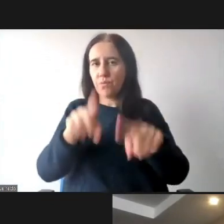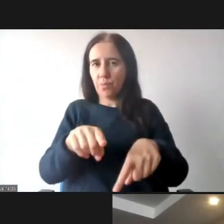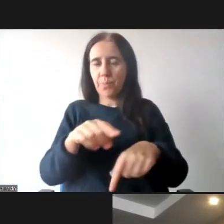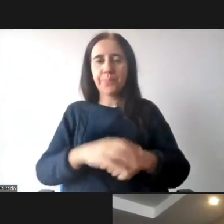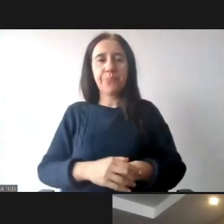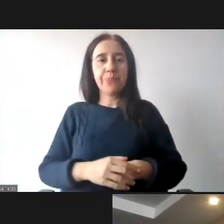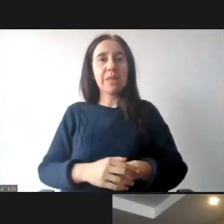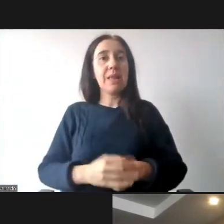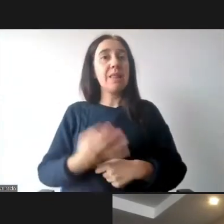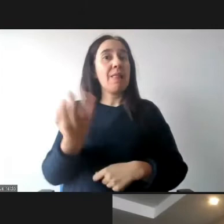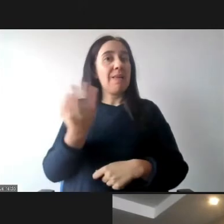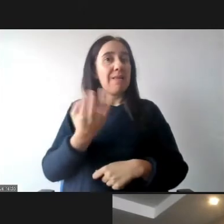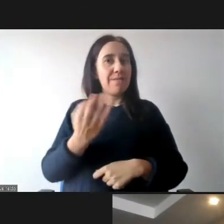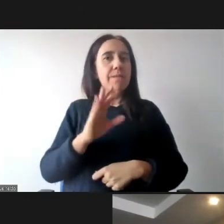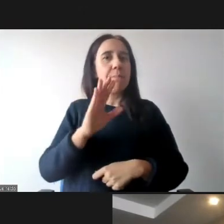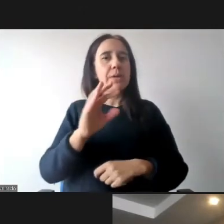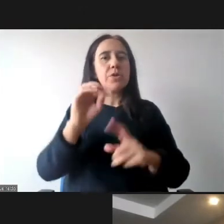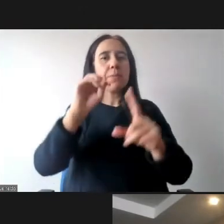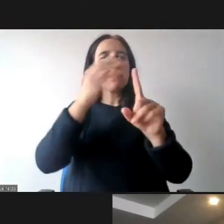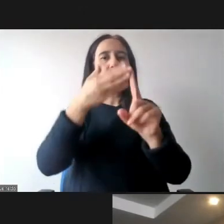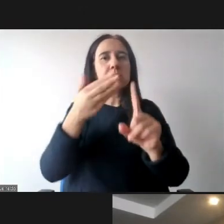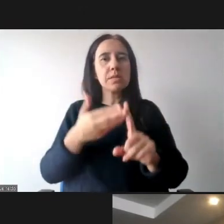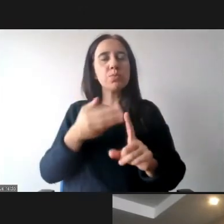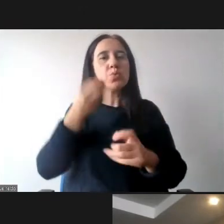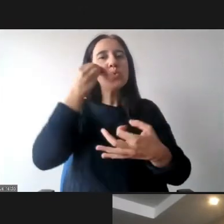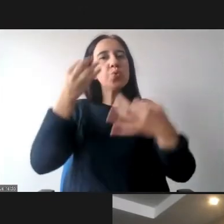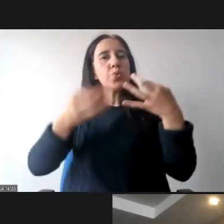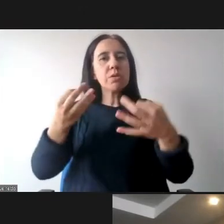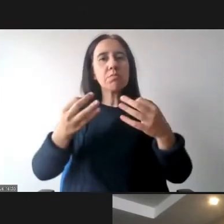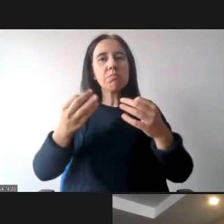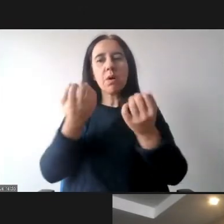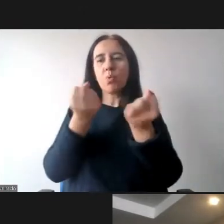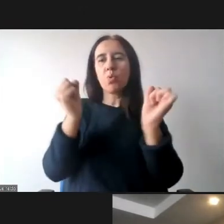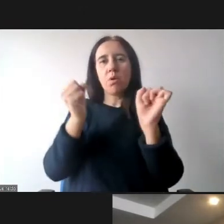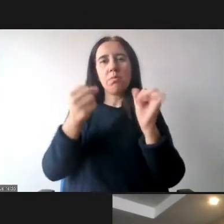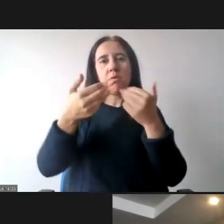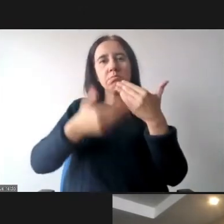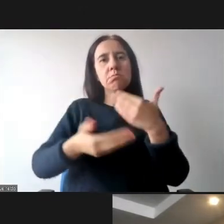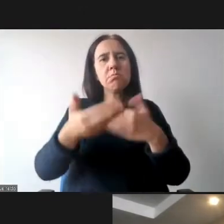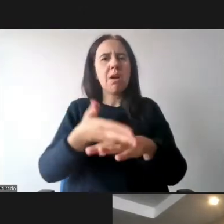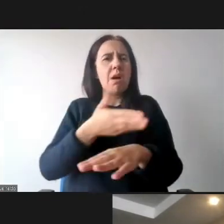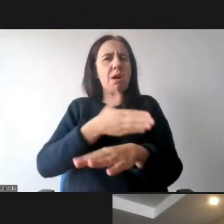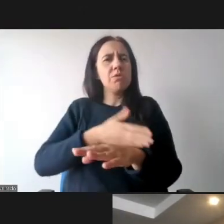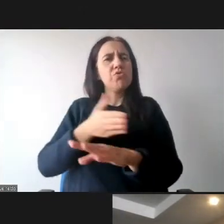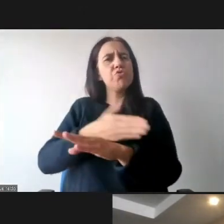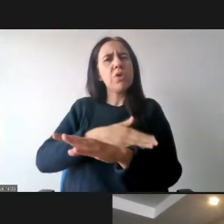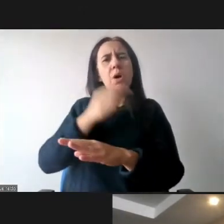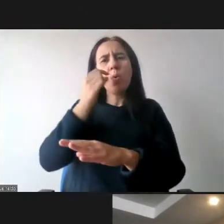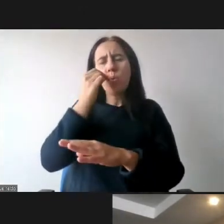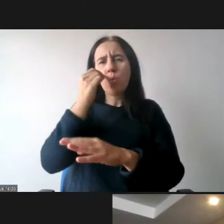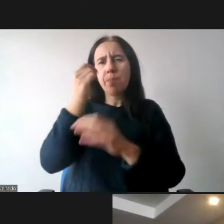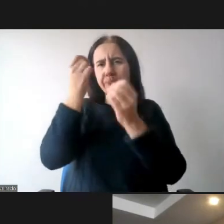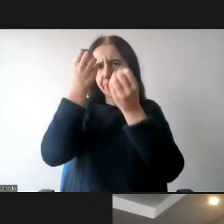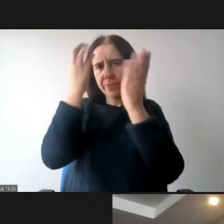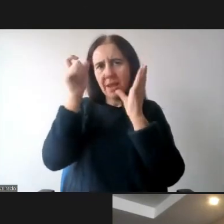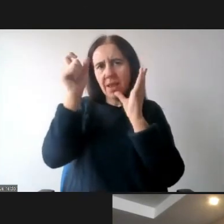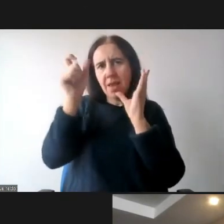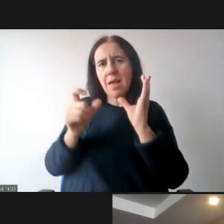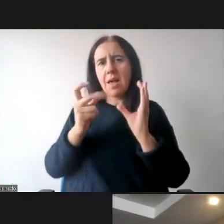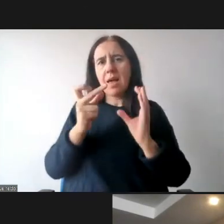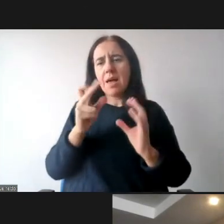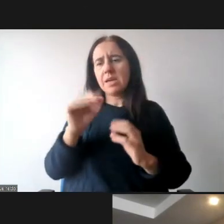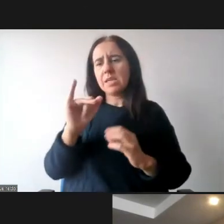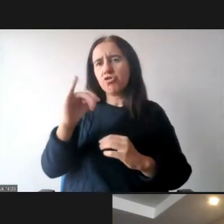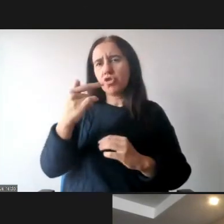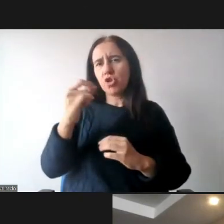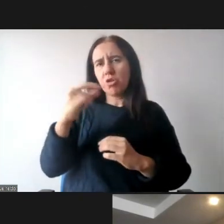ter autonomizado como princípio jurídico, já vem de trás, por exemplo, do pensamento de Aristóteles, a associação entre justiça, igualdade